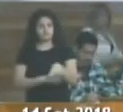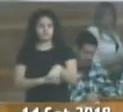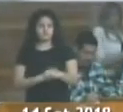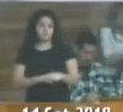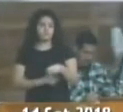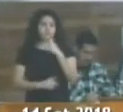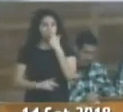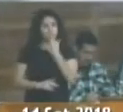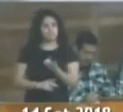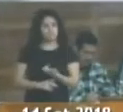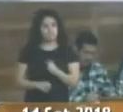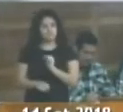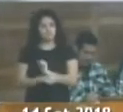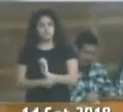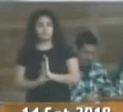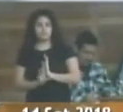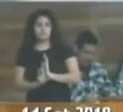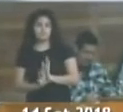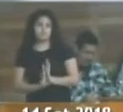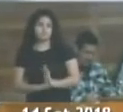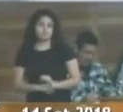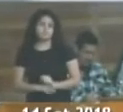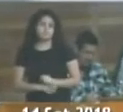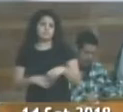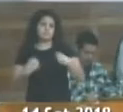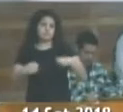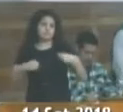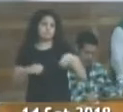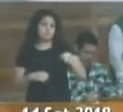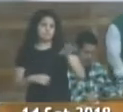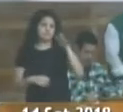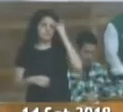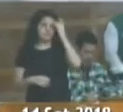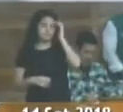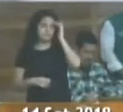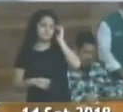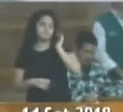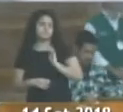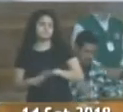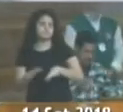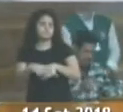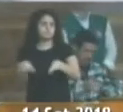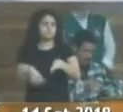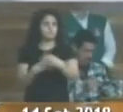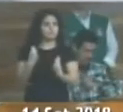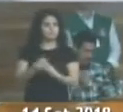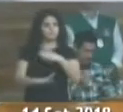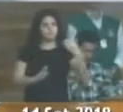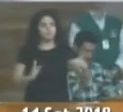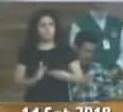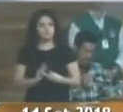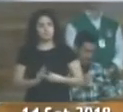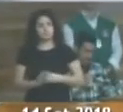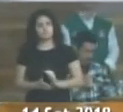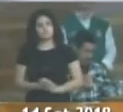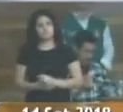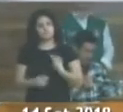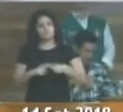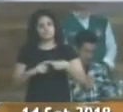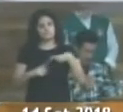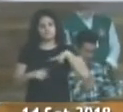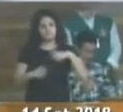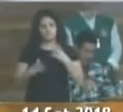parece um pouco suspenso, mas tem que pensar na Bahia como um todo. São são todas, praticamente, várias